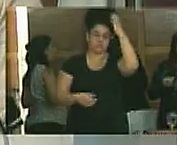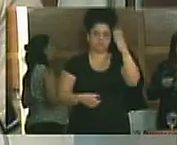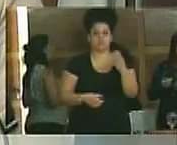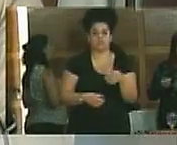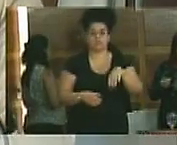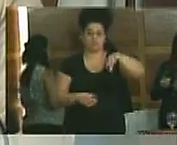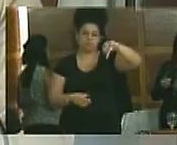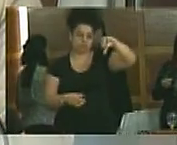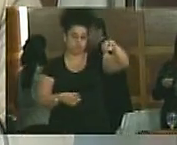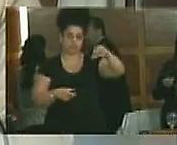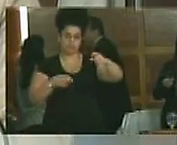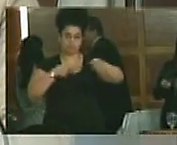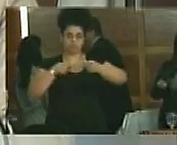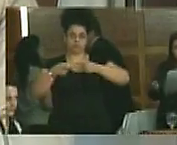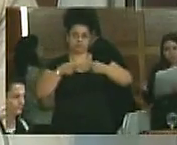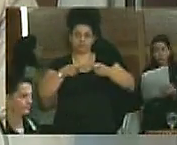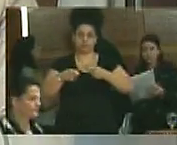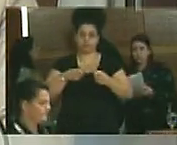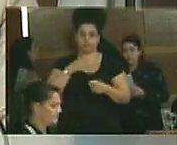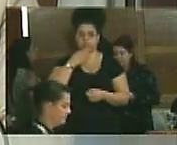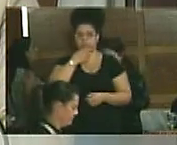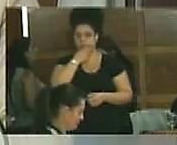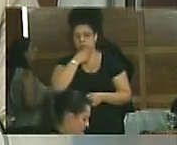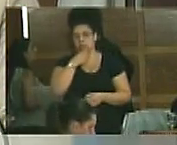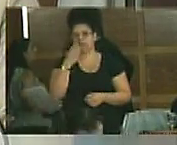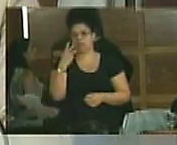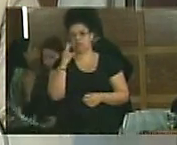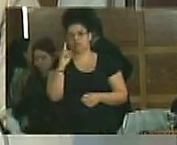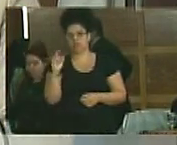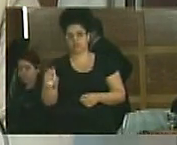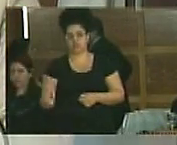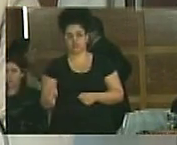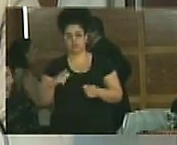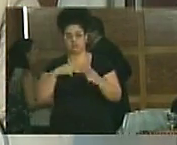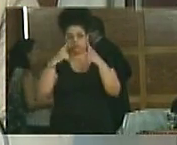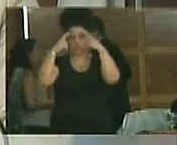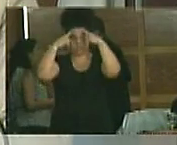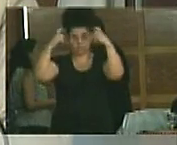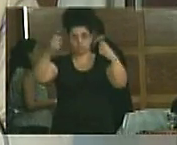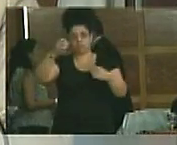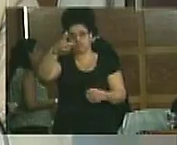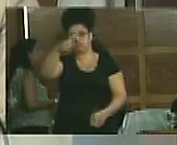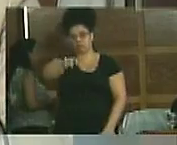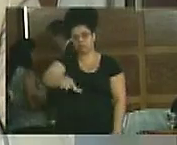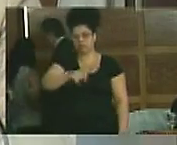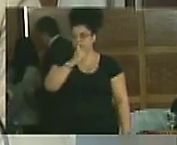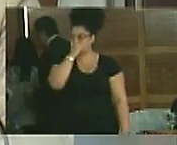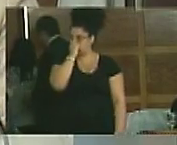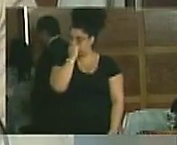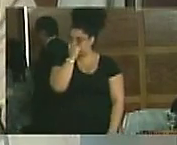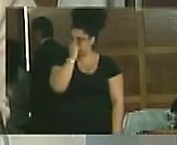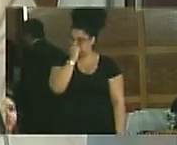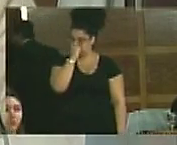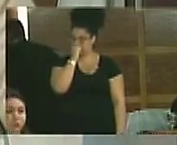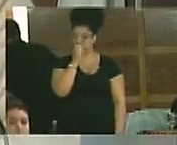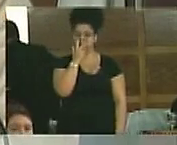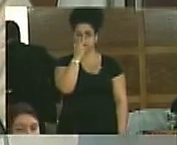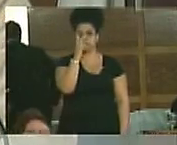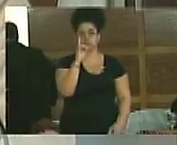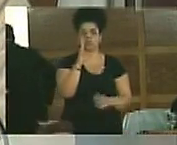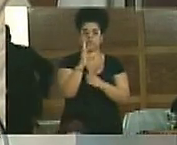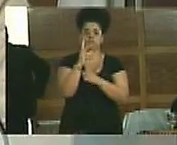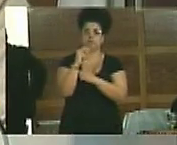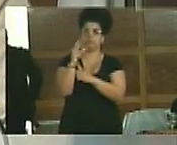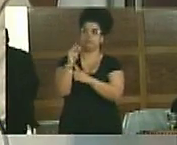Reis é a cidade do Rio de Janeiro que mais está tendo violência já de novo, novamente nesse mês. A gente só vem ganhando para esse